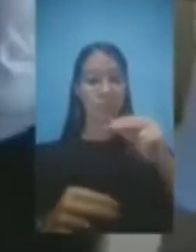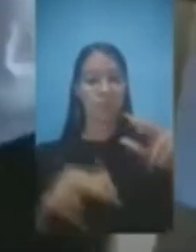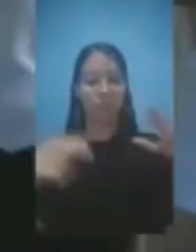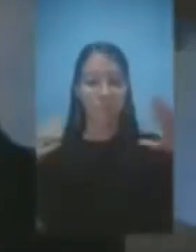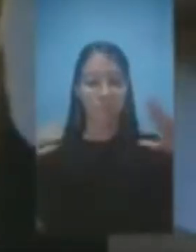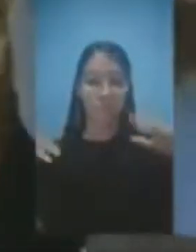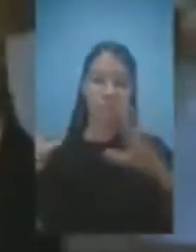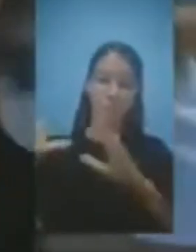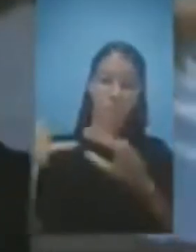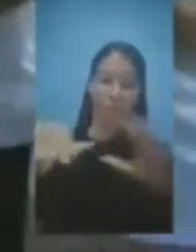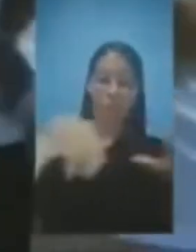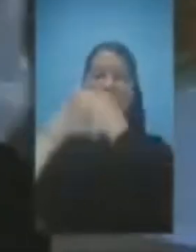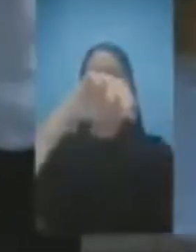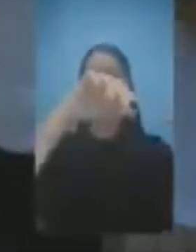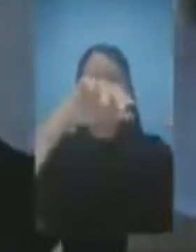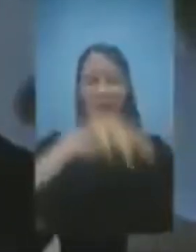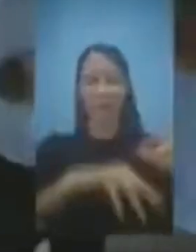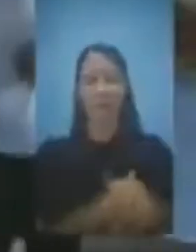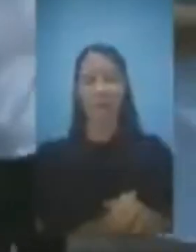camarada. E com as ela voou.